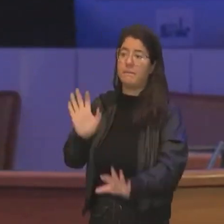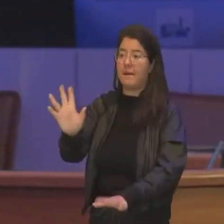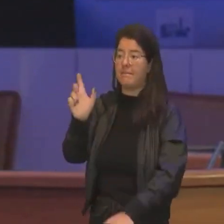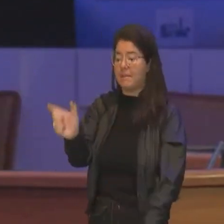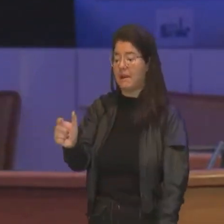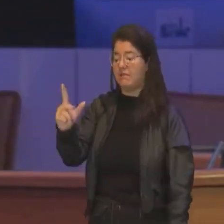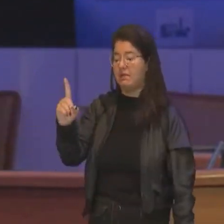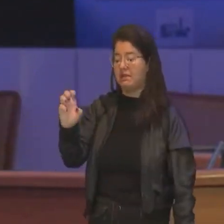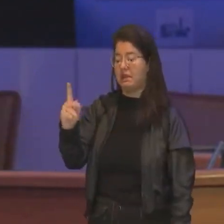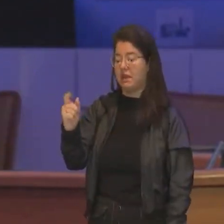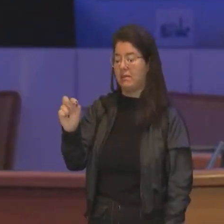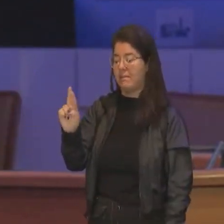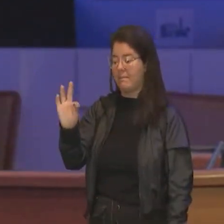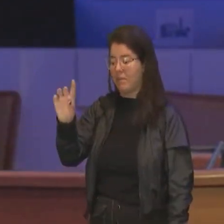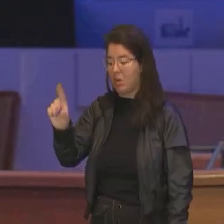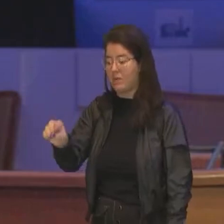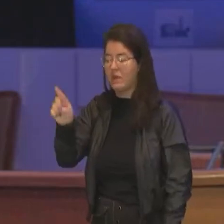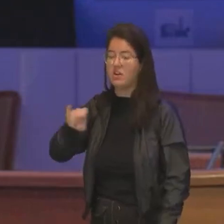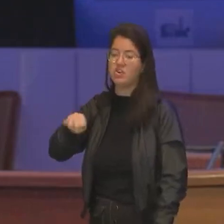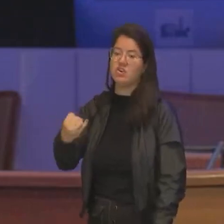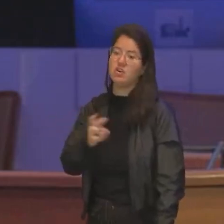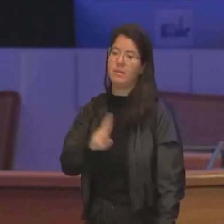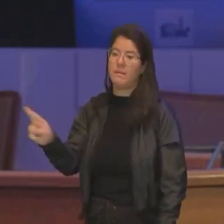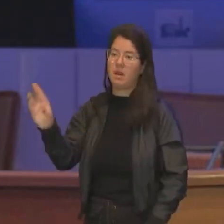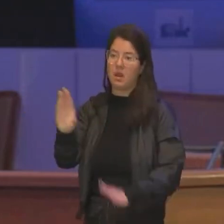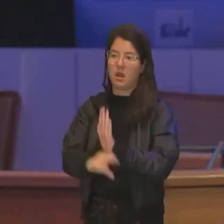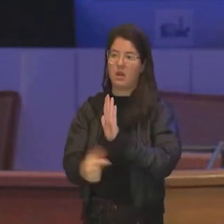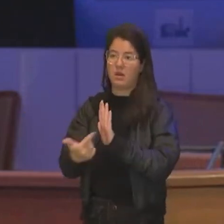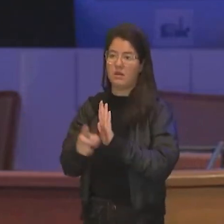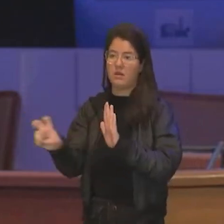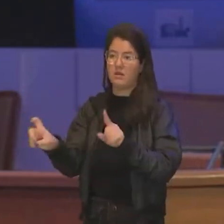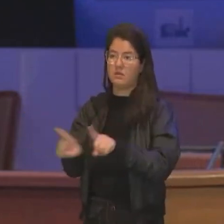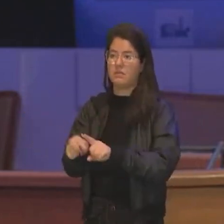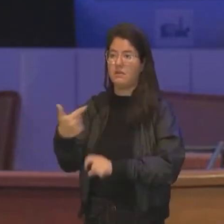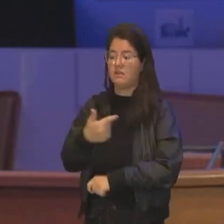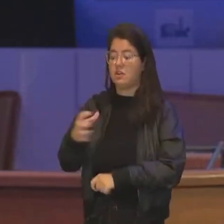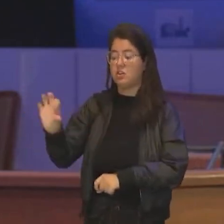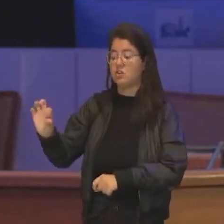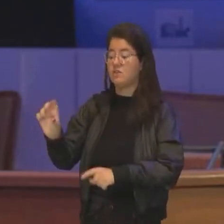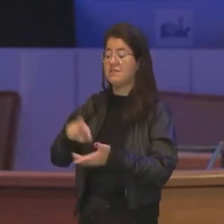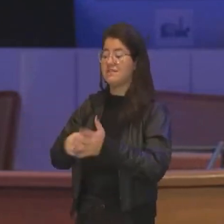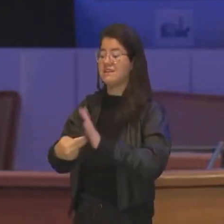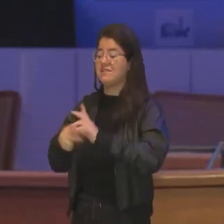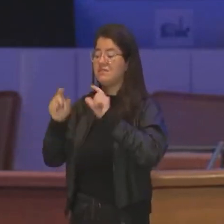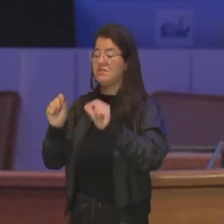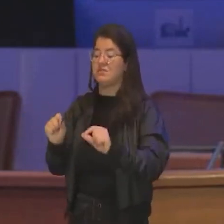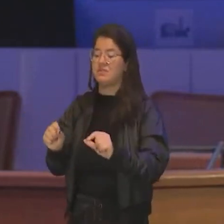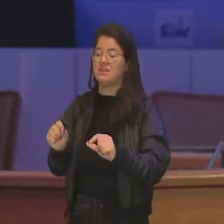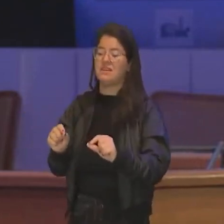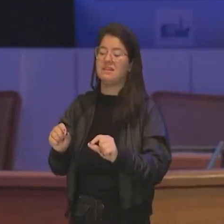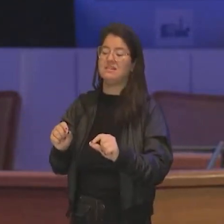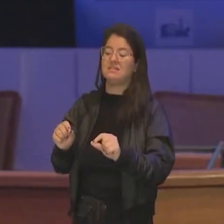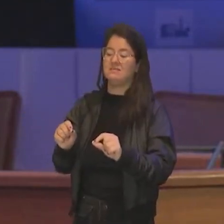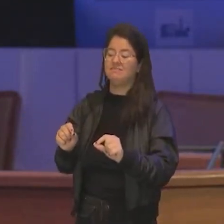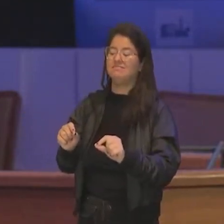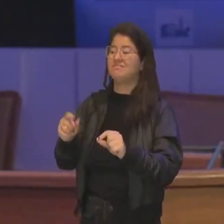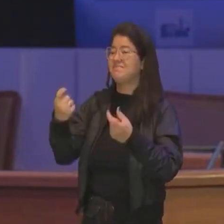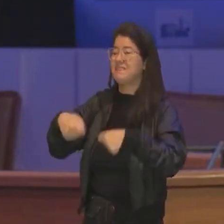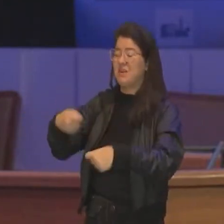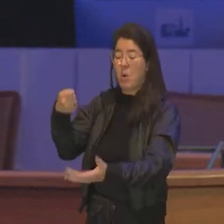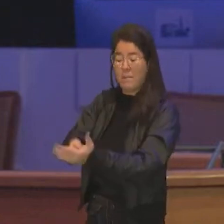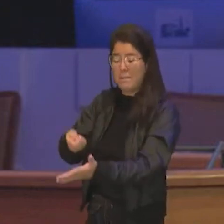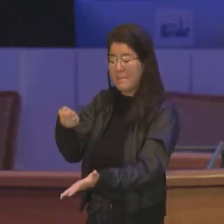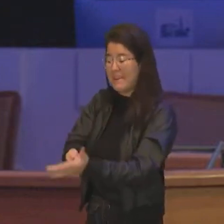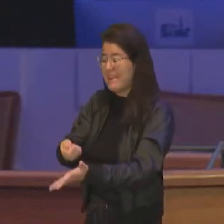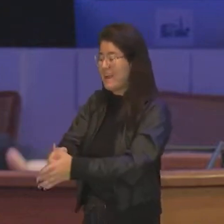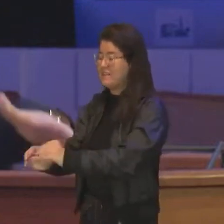deportado ali, que nós encontramos em Jeremias capítulo 25 e capítulo 29, no sentido de desterrados. Eles foram desterrados